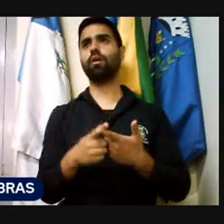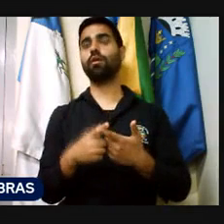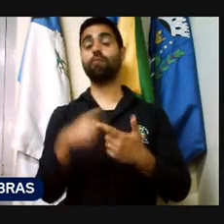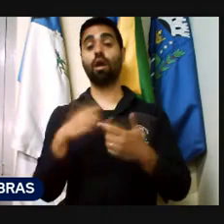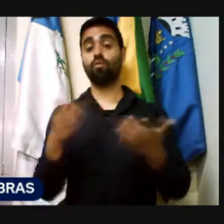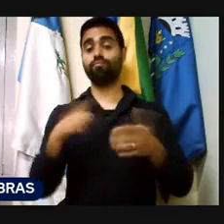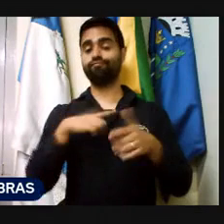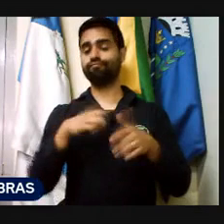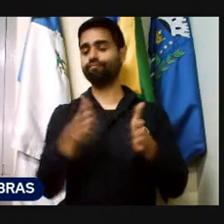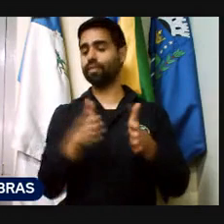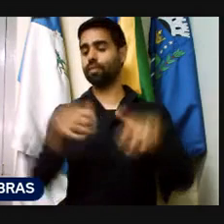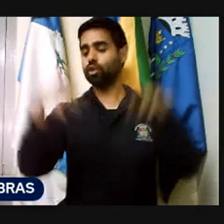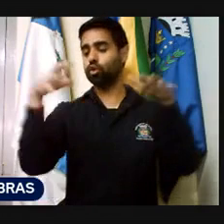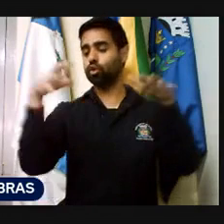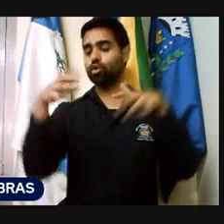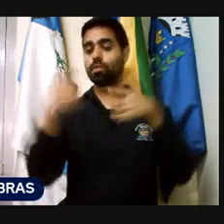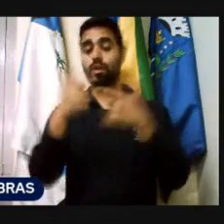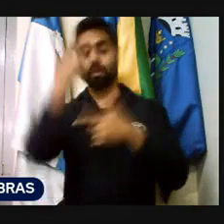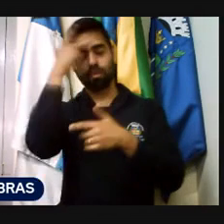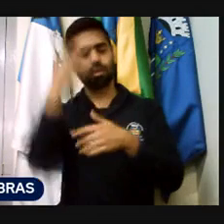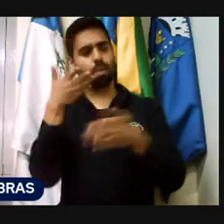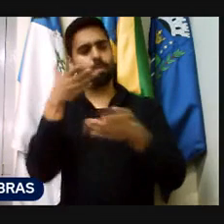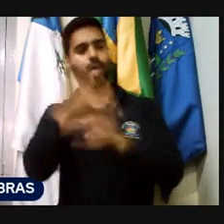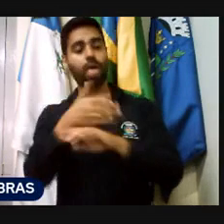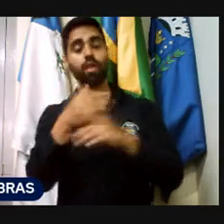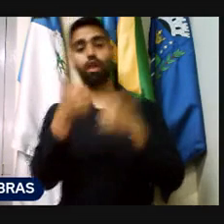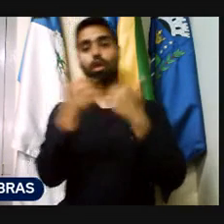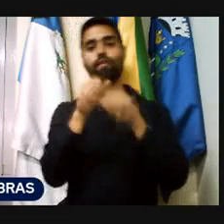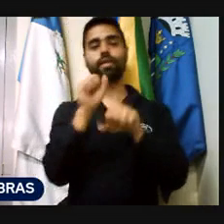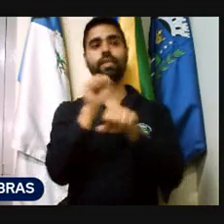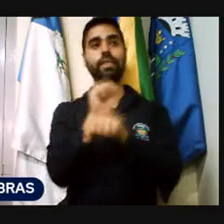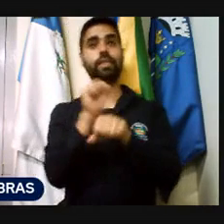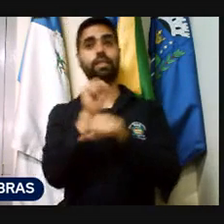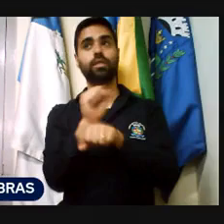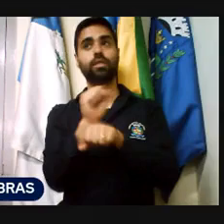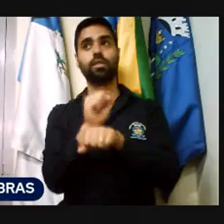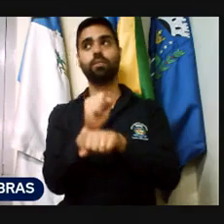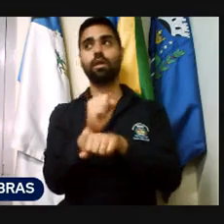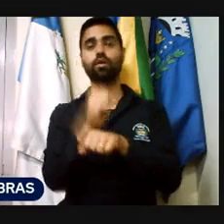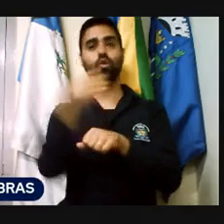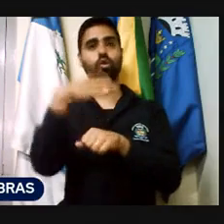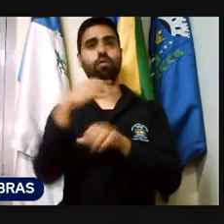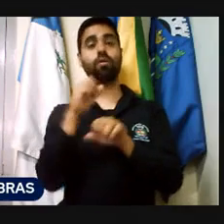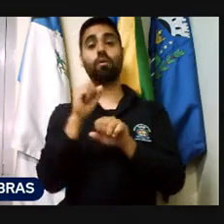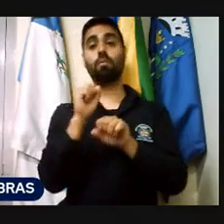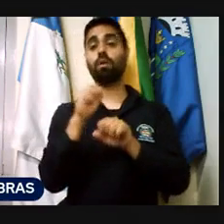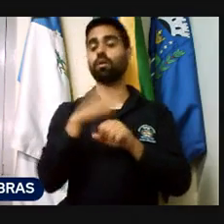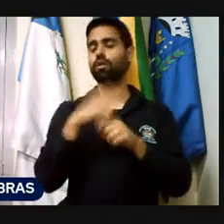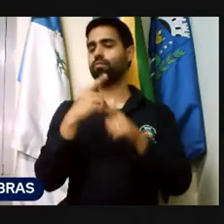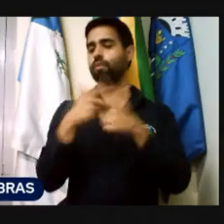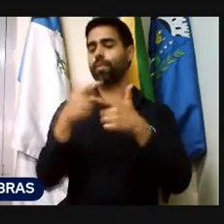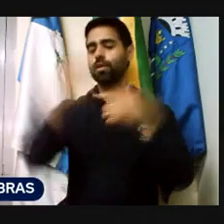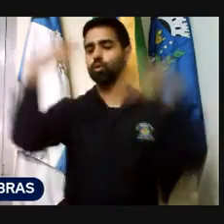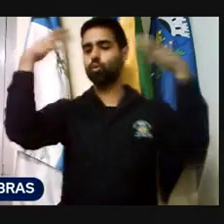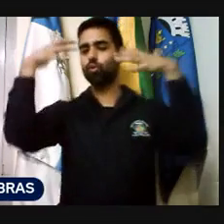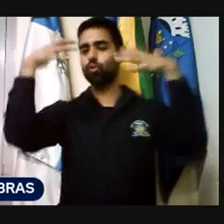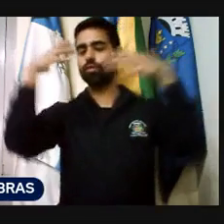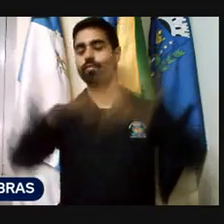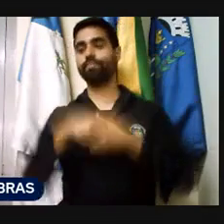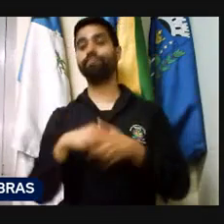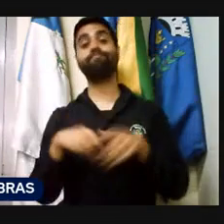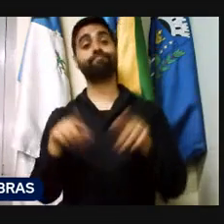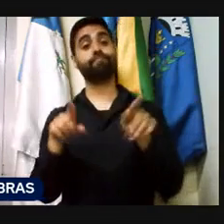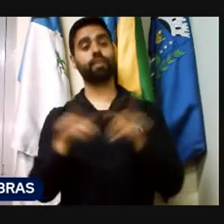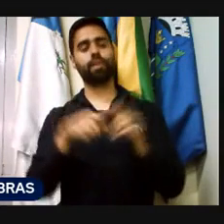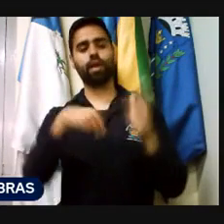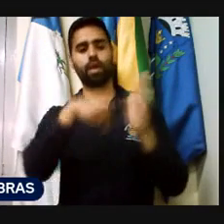chuva, pois os munícipes ao embarcar ou desembarcar podem ter que ficar abrigados ou, estado atual, podem ficar expostos à chuva. Além disso, a